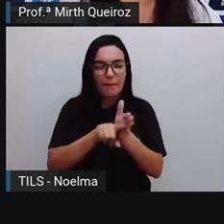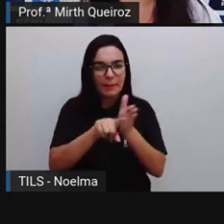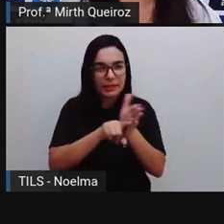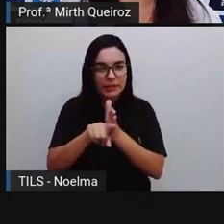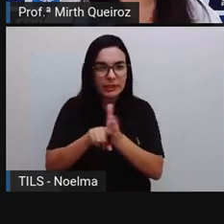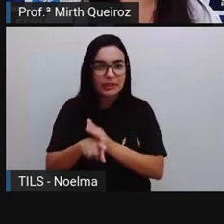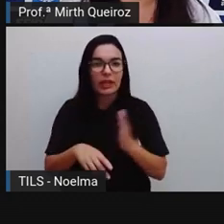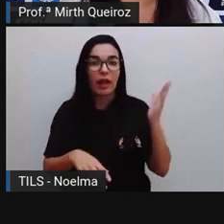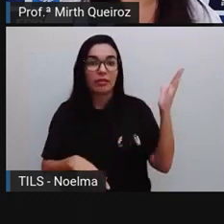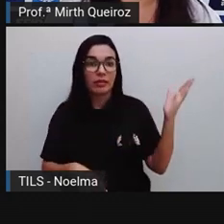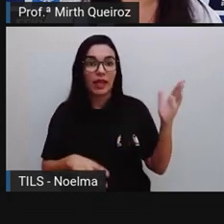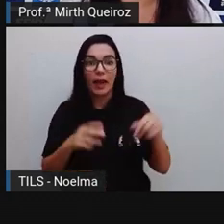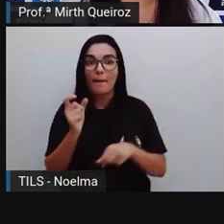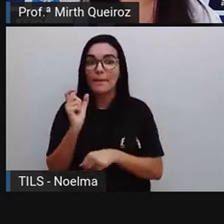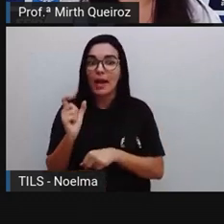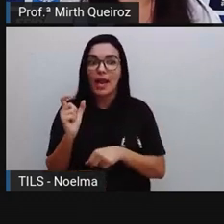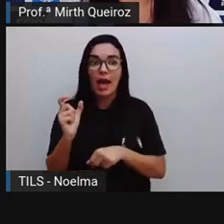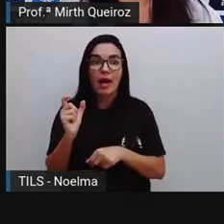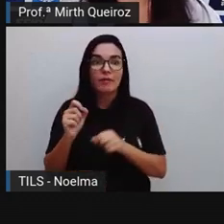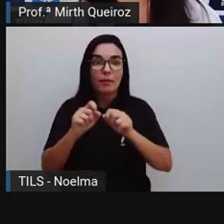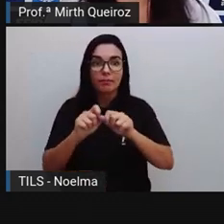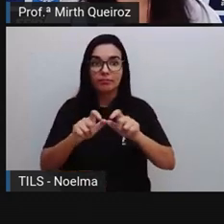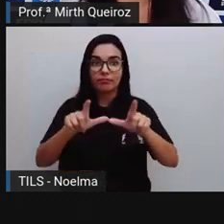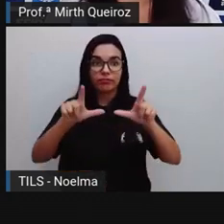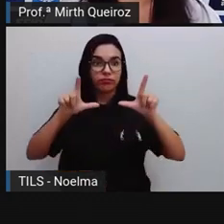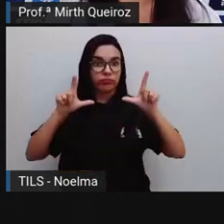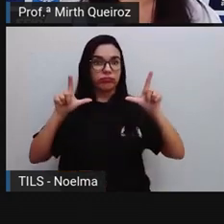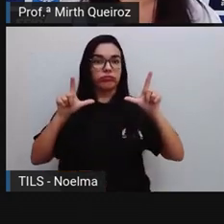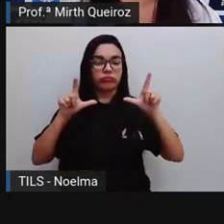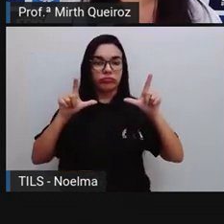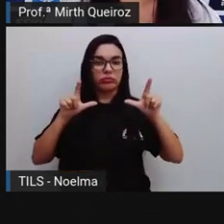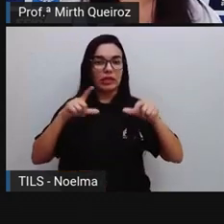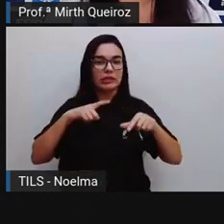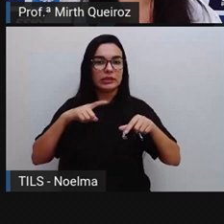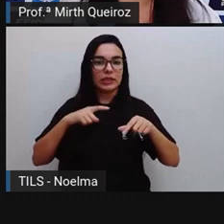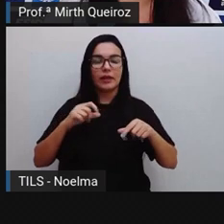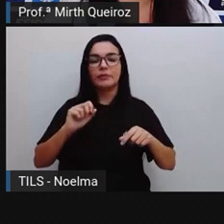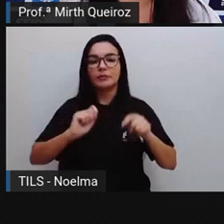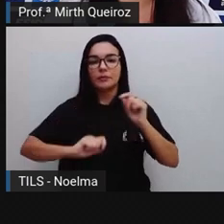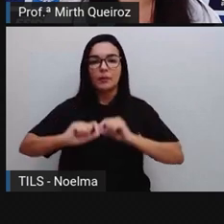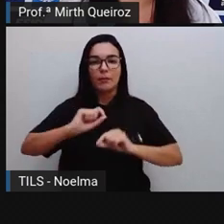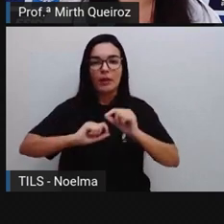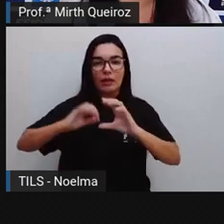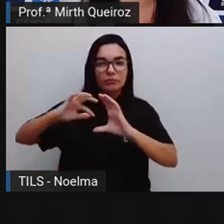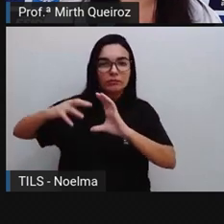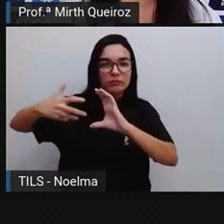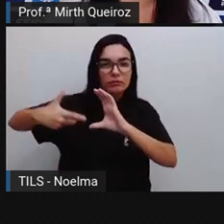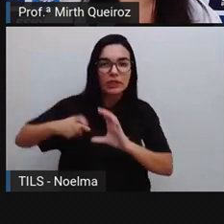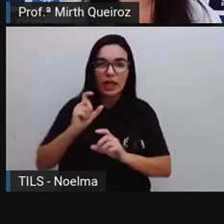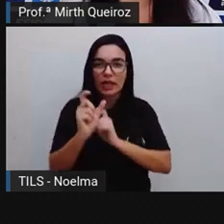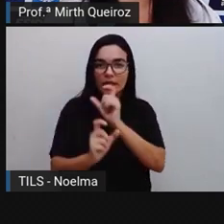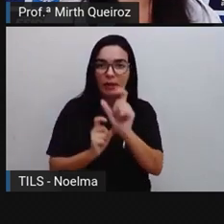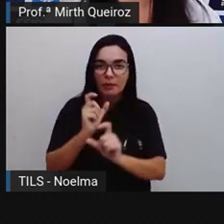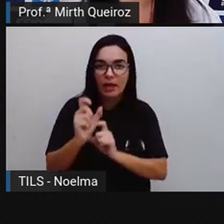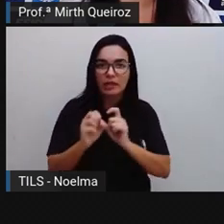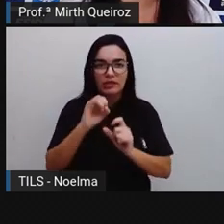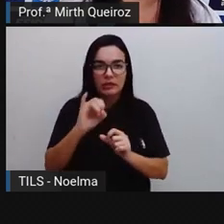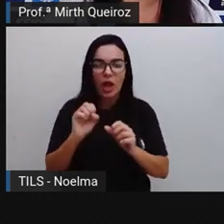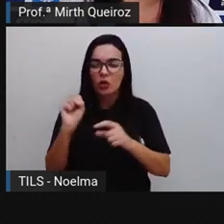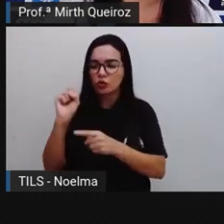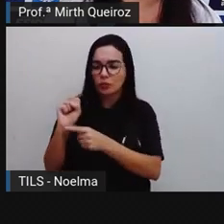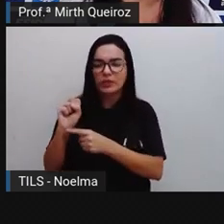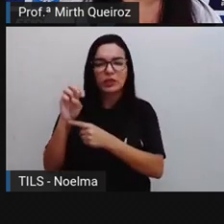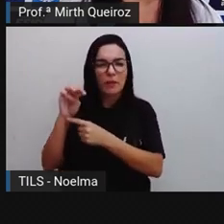de destaque, que é aquela palavra que a gente está querendo saber o significado, a classe gramatical dessa palavra, né? Por exemplo, grilo,